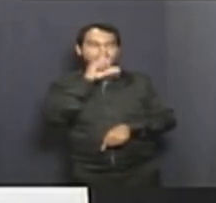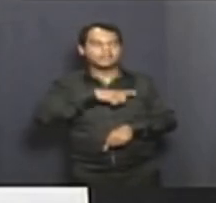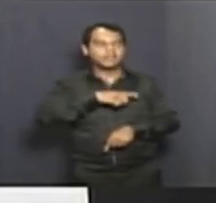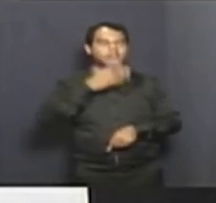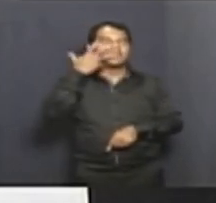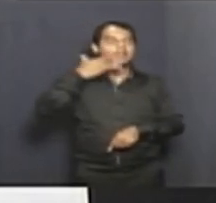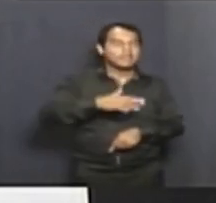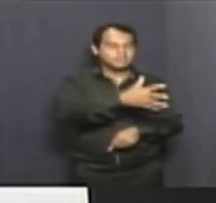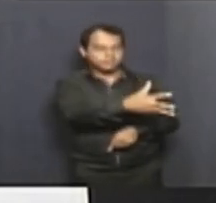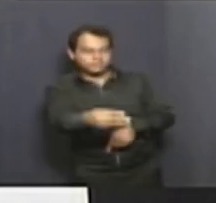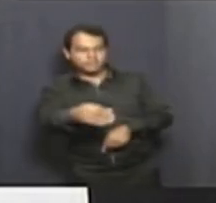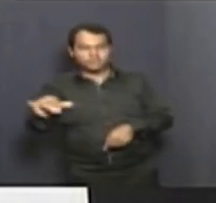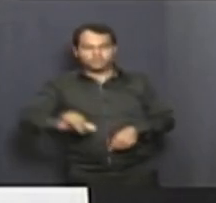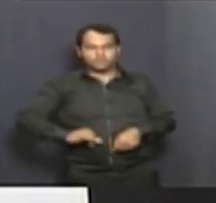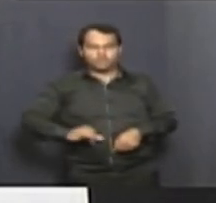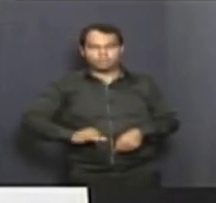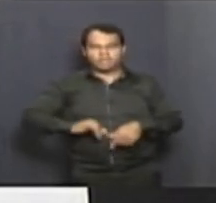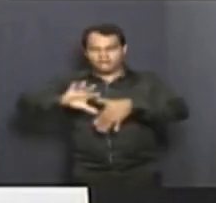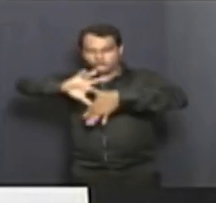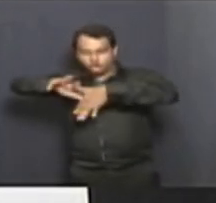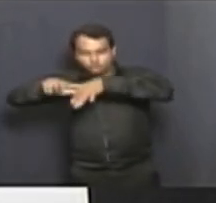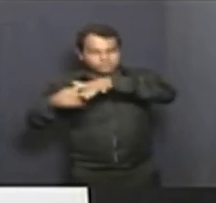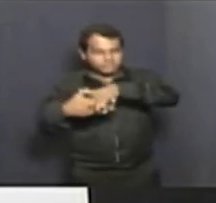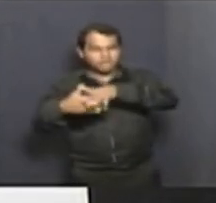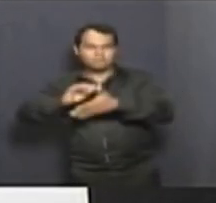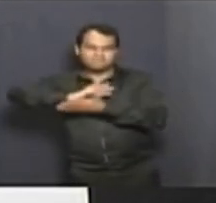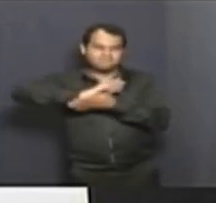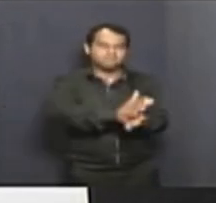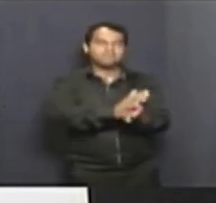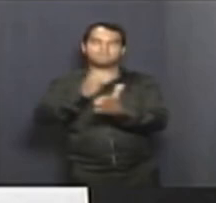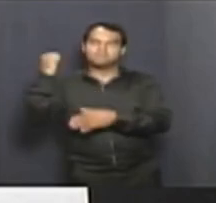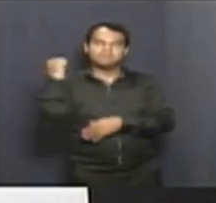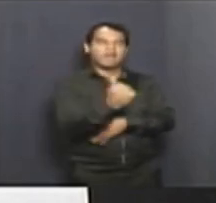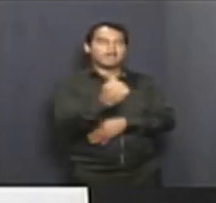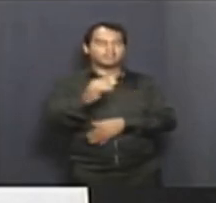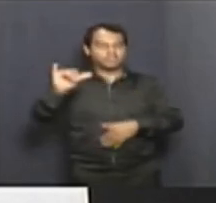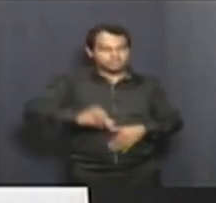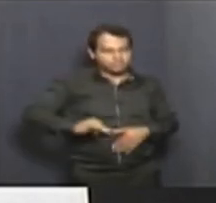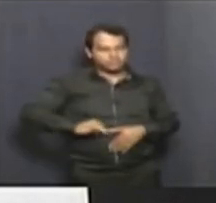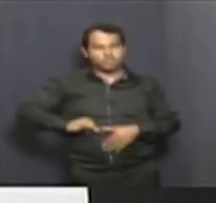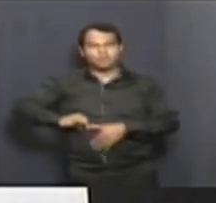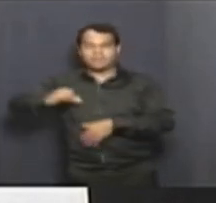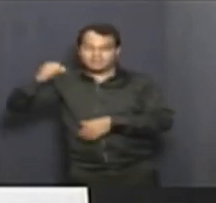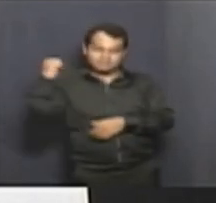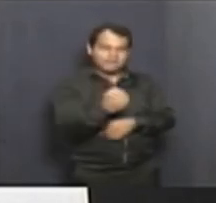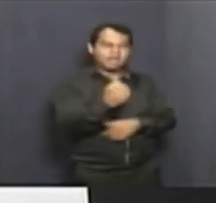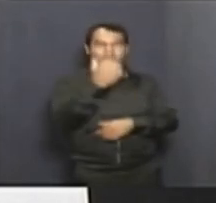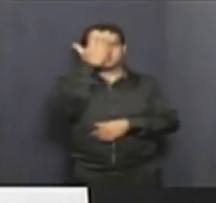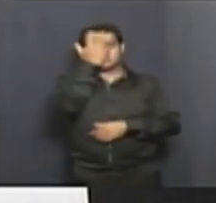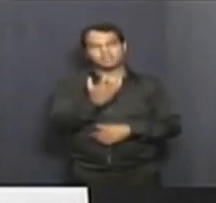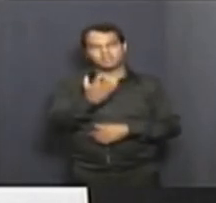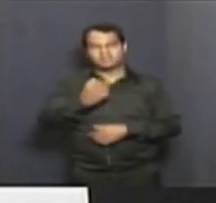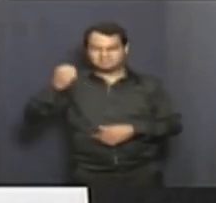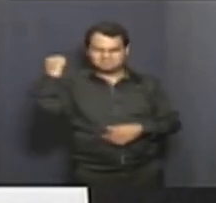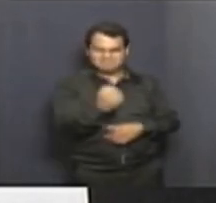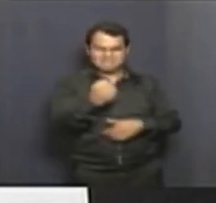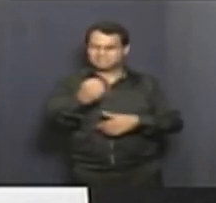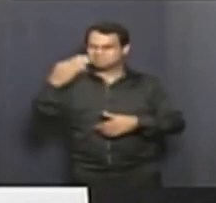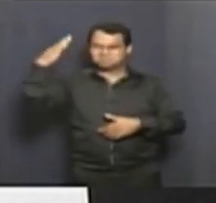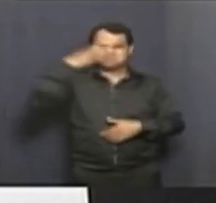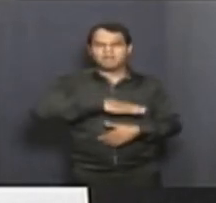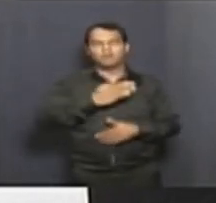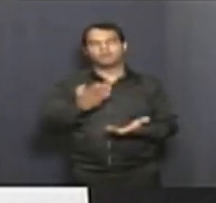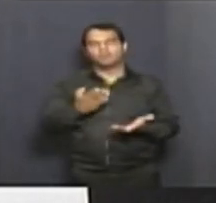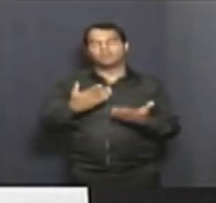a corrupção mata mata de fome mata de maneira insidiosa e de maneira cruel